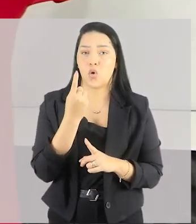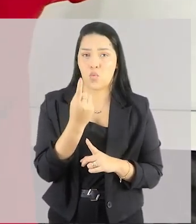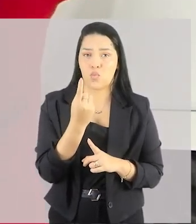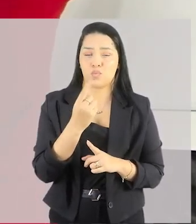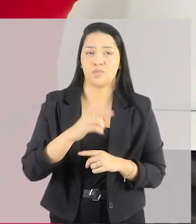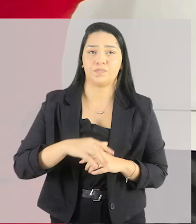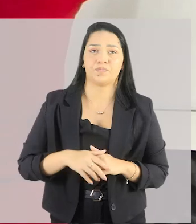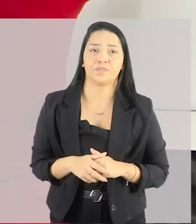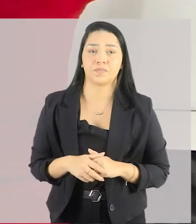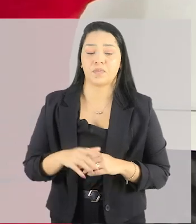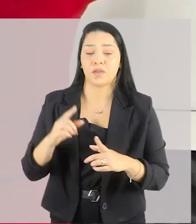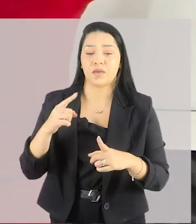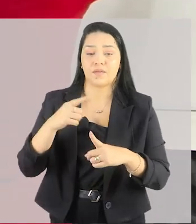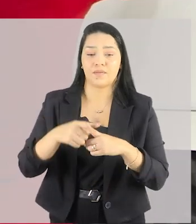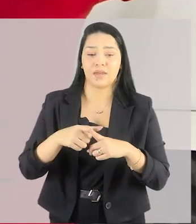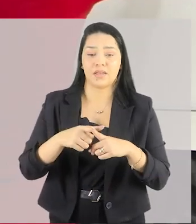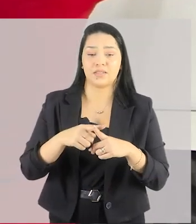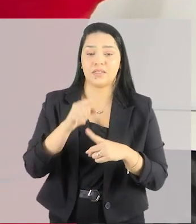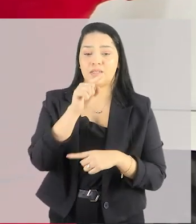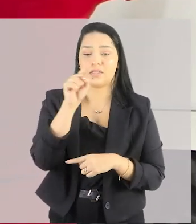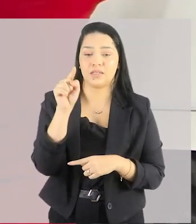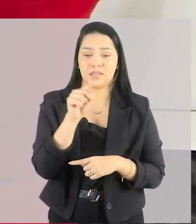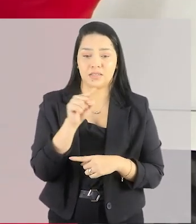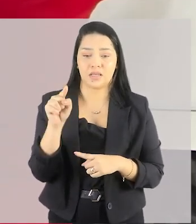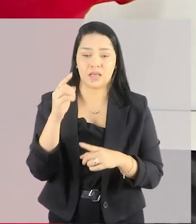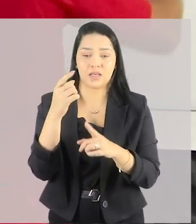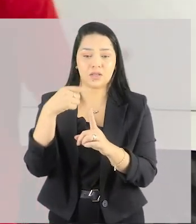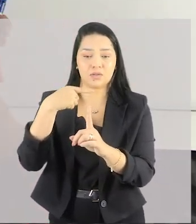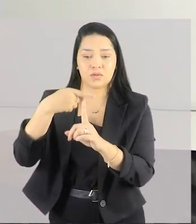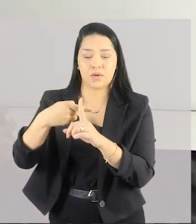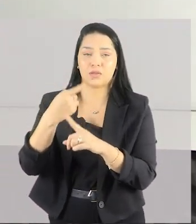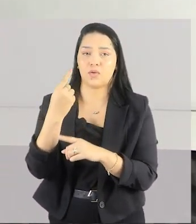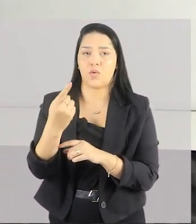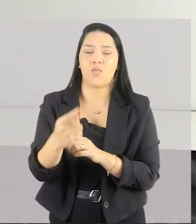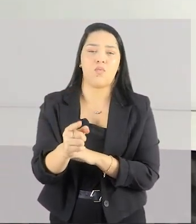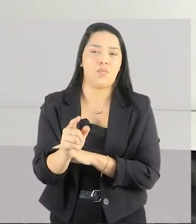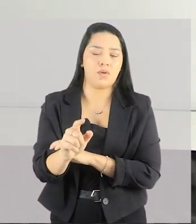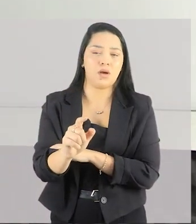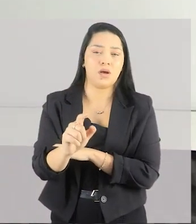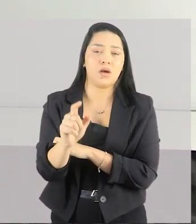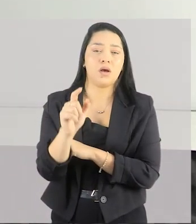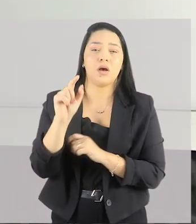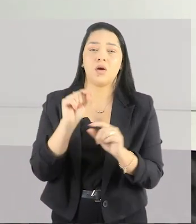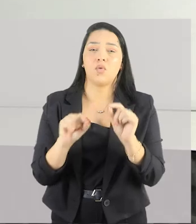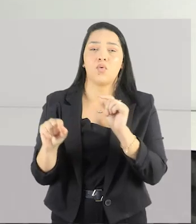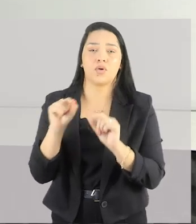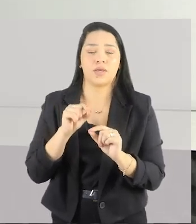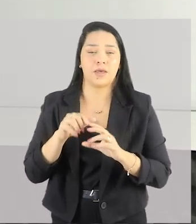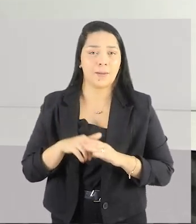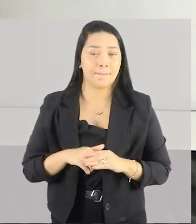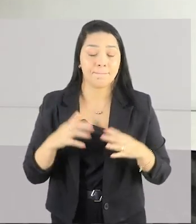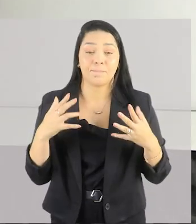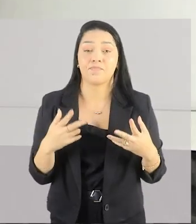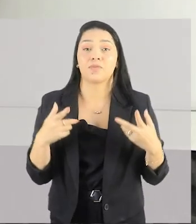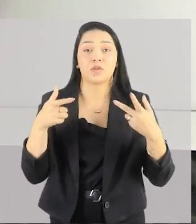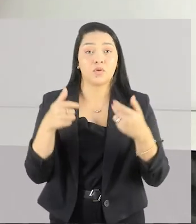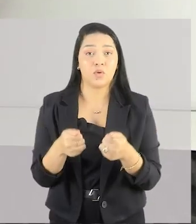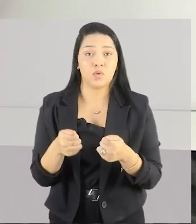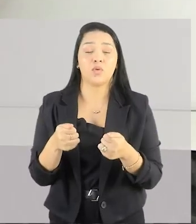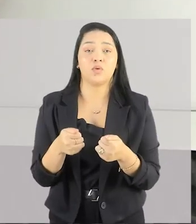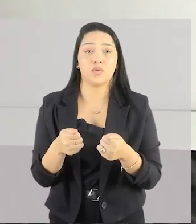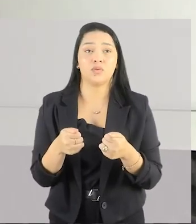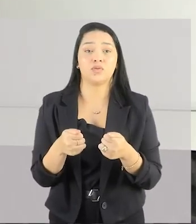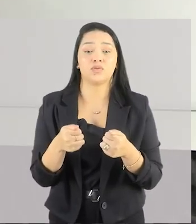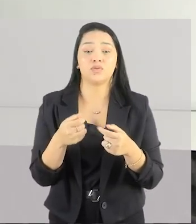unidade vezes z somado com uma unidade. Isso aqui, pessoal, está me dando todos